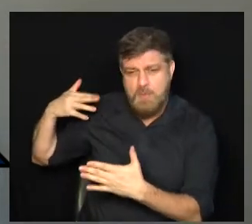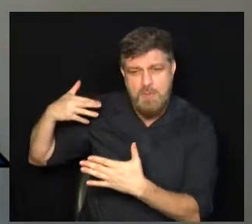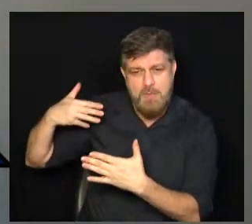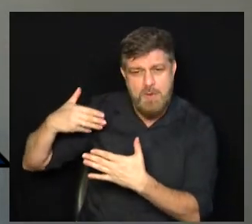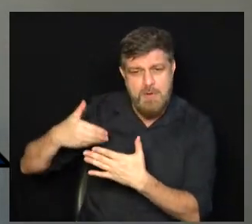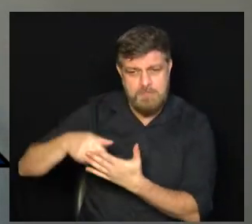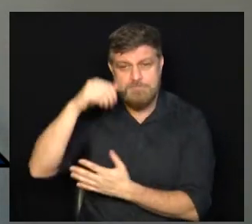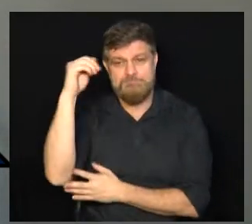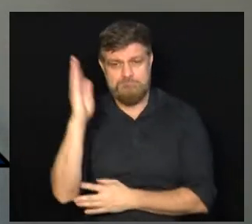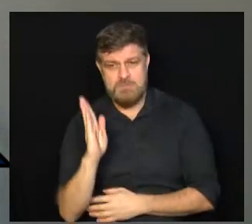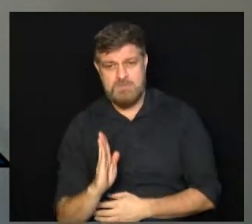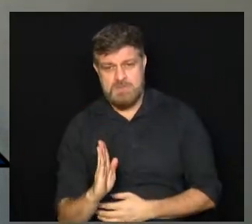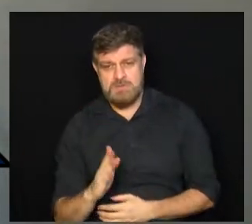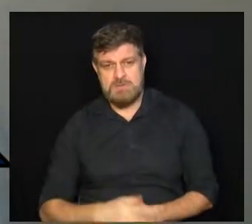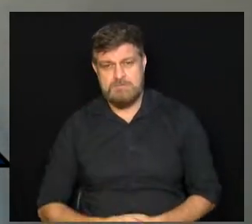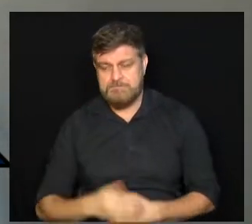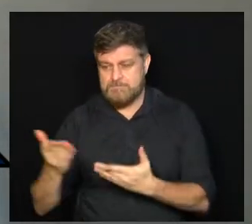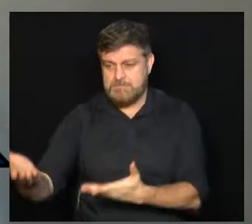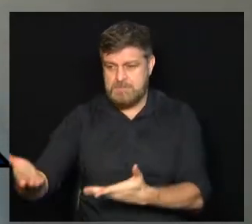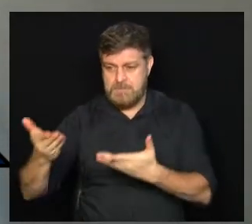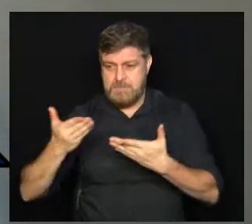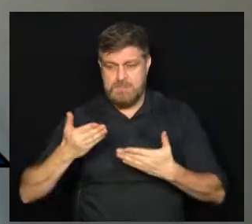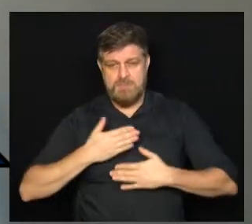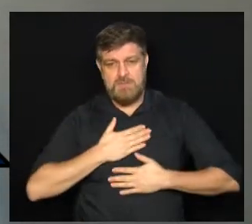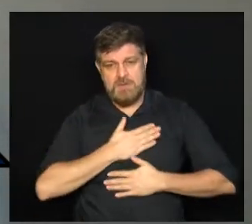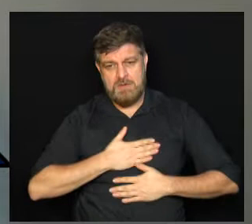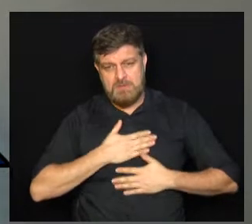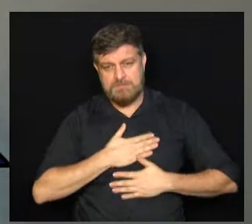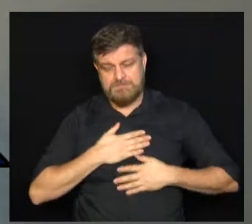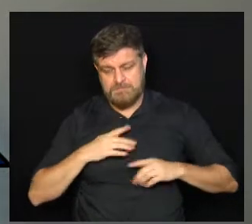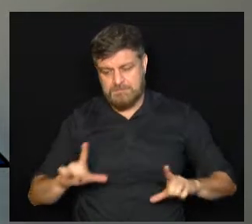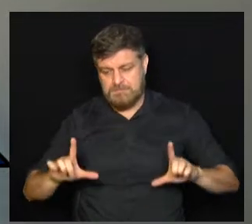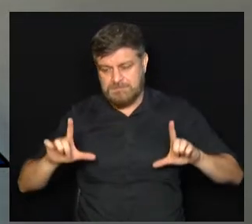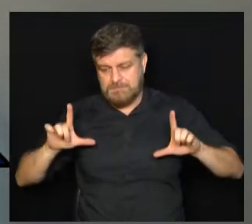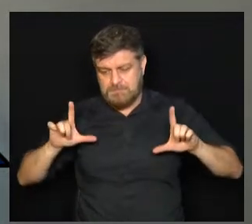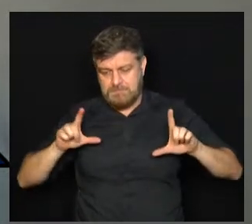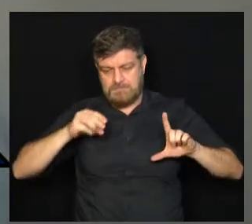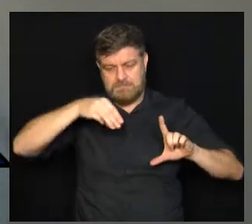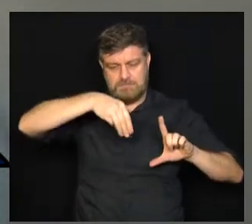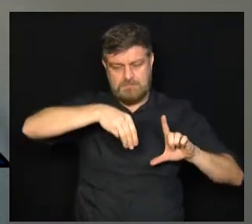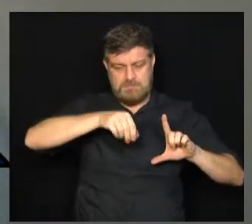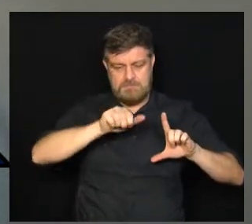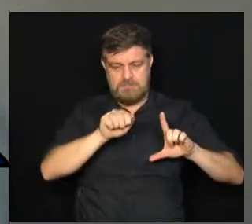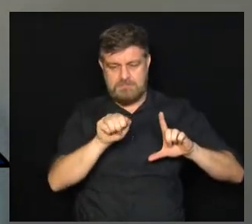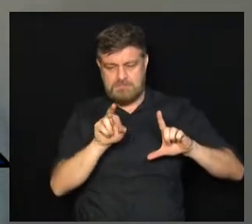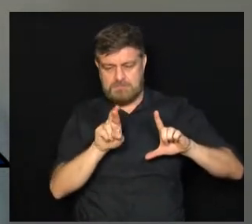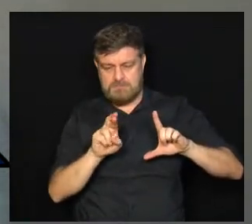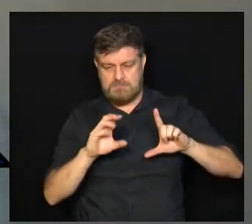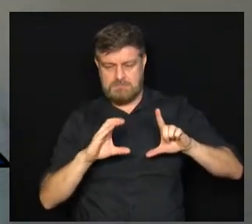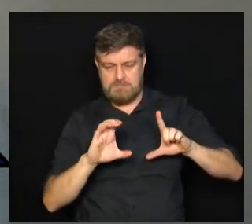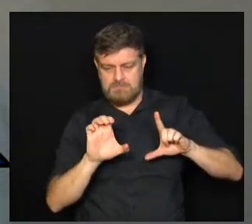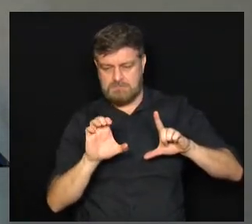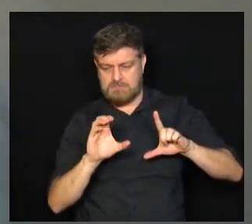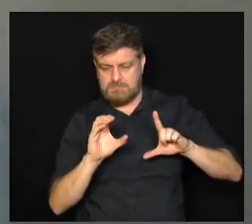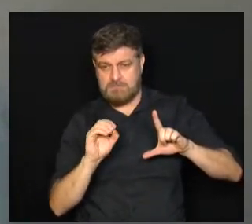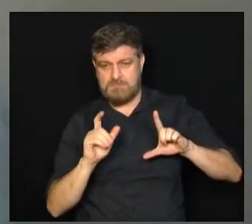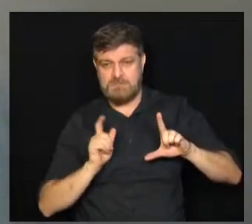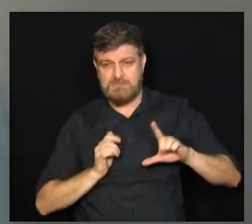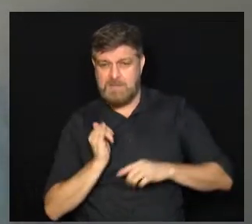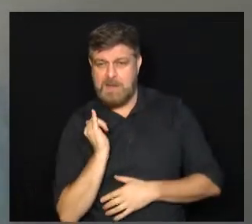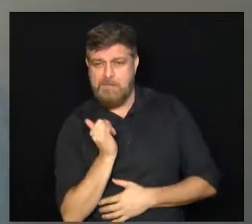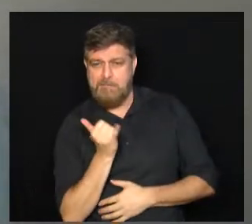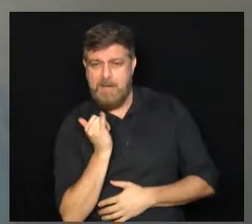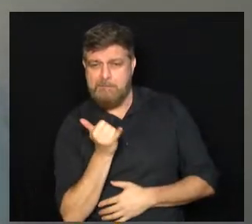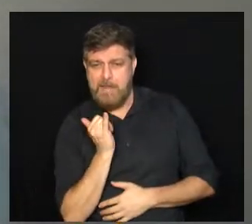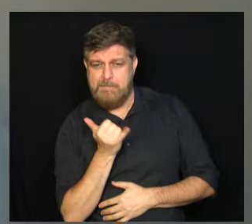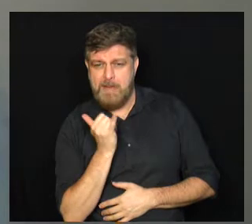brasileira. Muito bem-vindo, Marcelo, nessa manhã. Você tem a palavra e para falar um